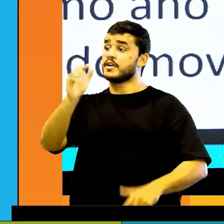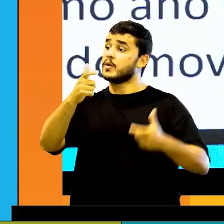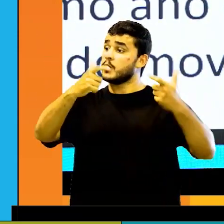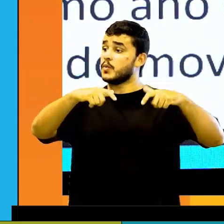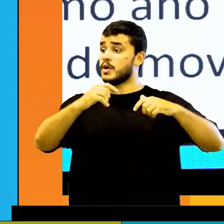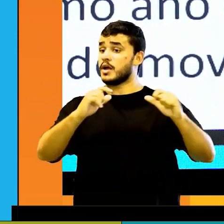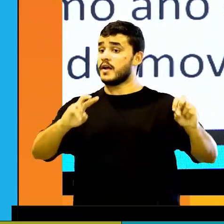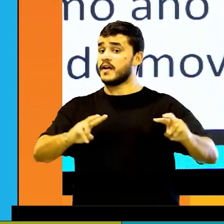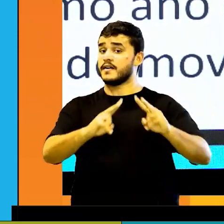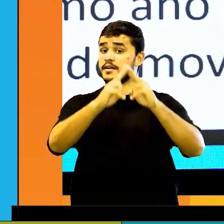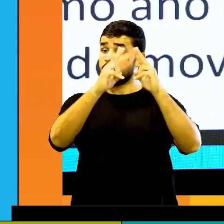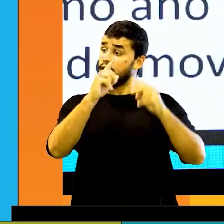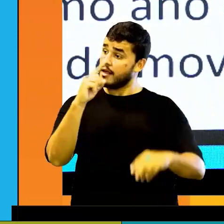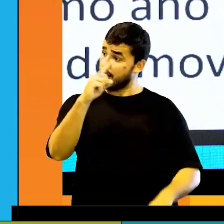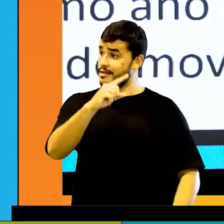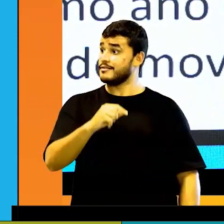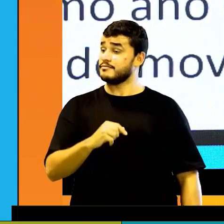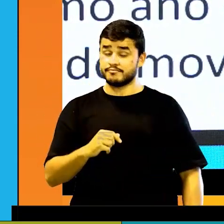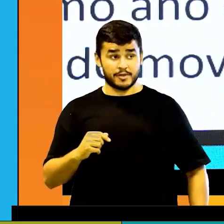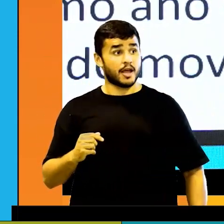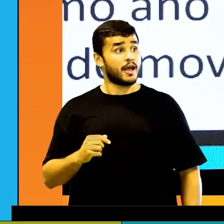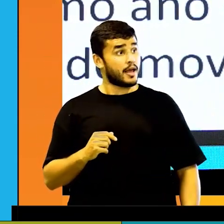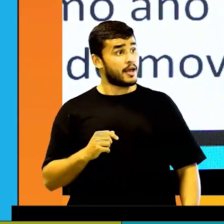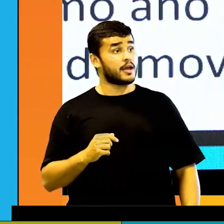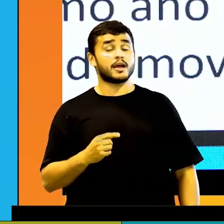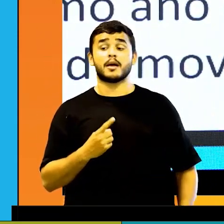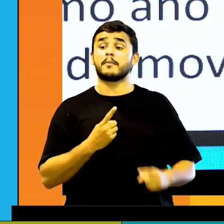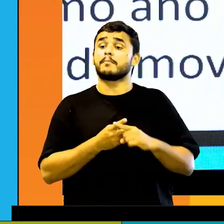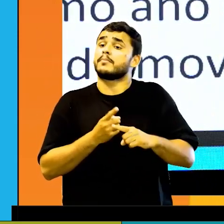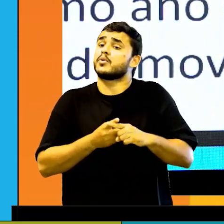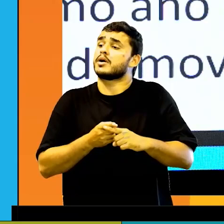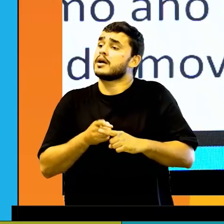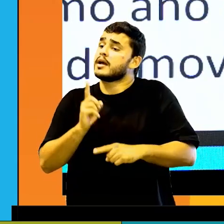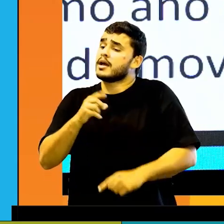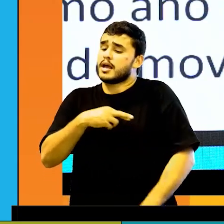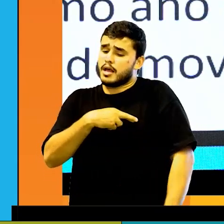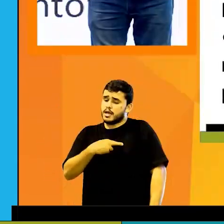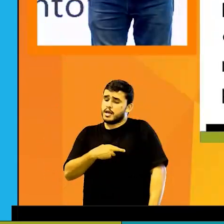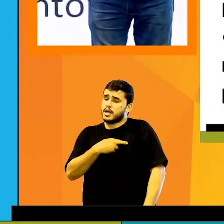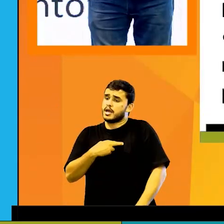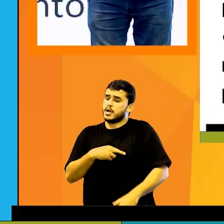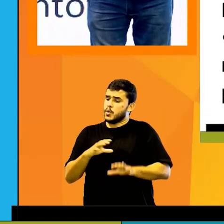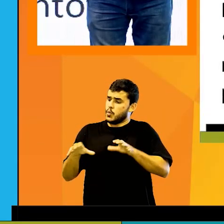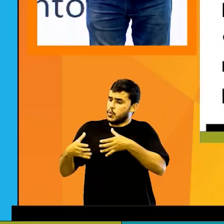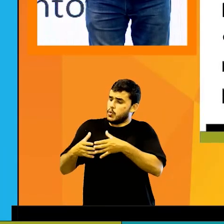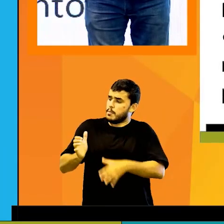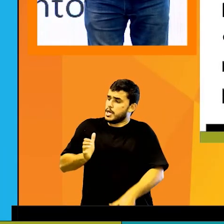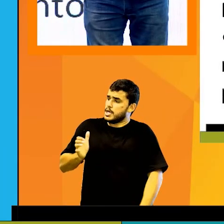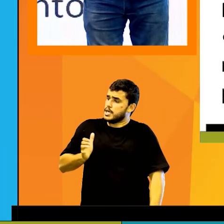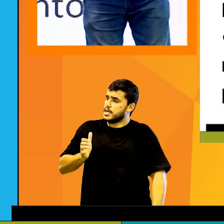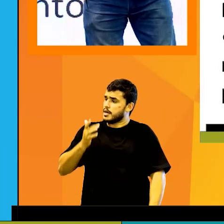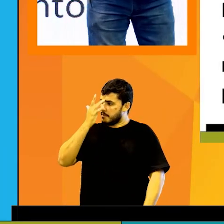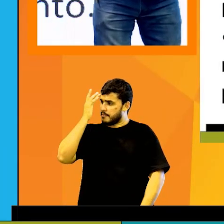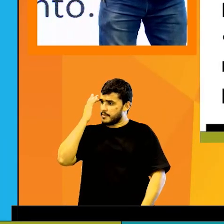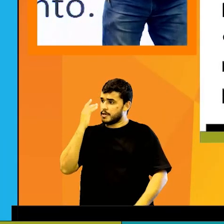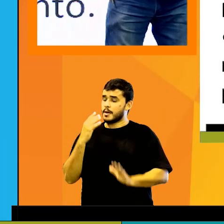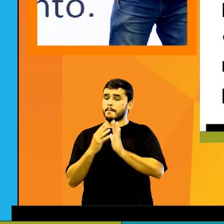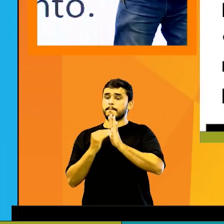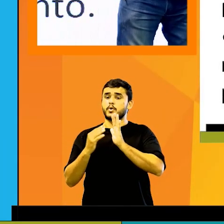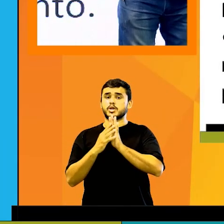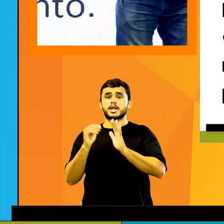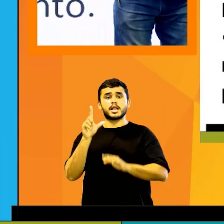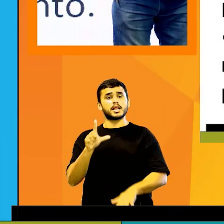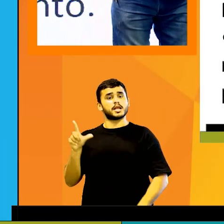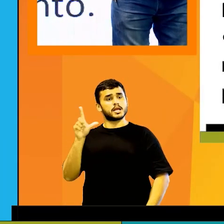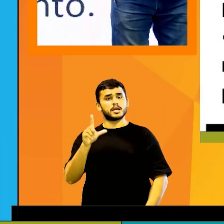estava estudando. Por quê? Porque o romantismo foi uma escola burguesa. O romantismo era a escola de rico, viu? Que era quem tinha acesso à